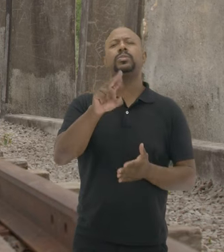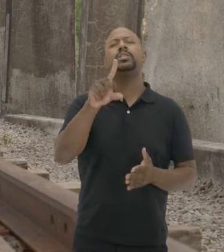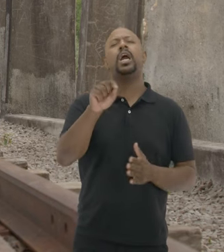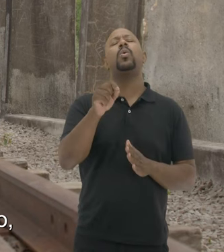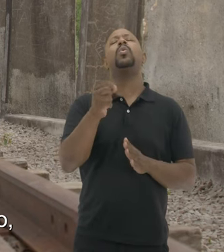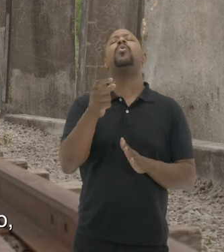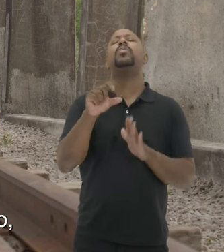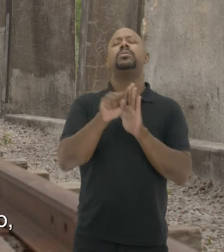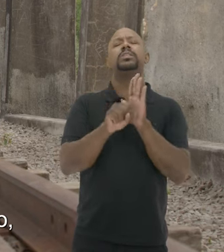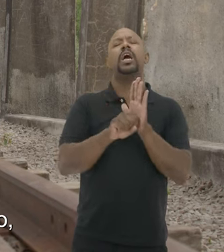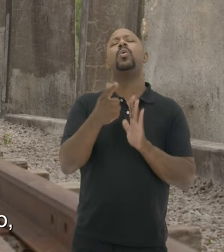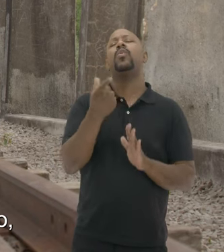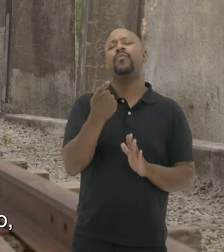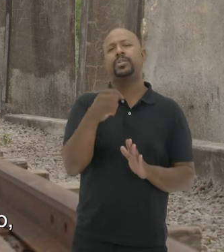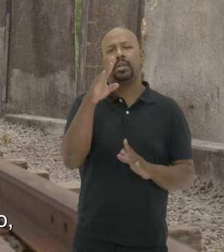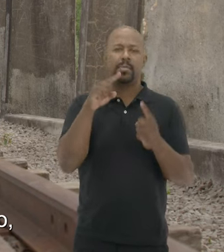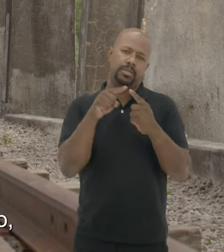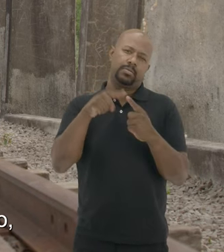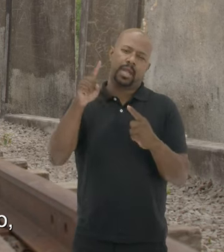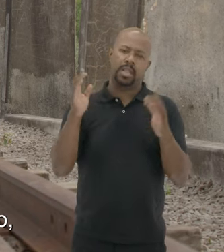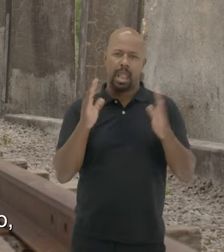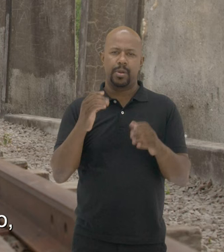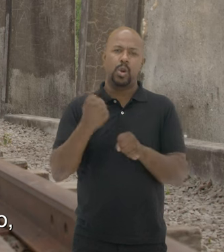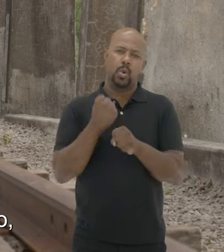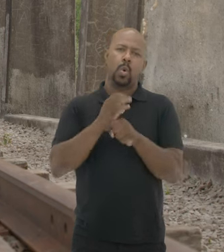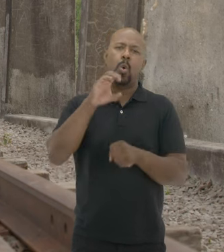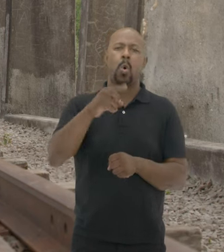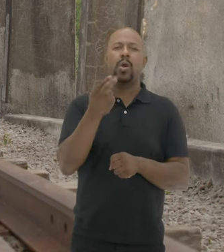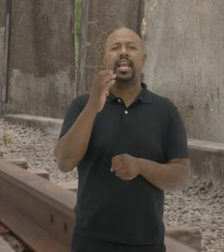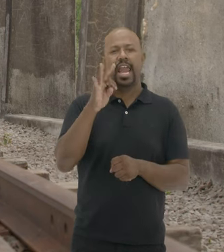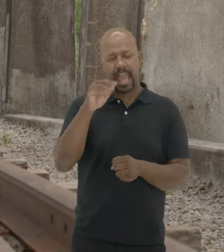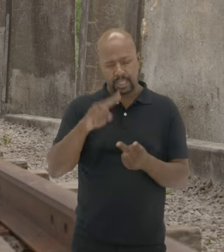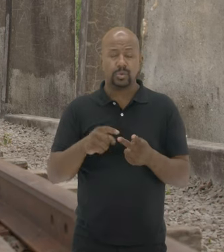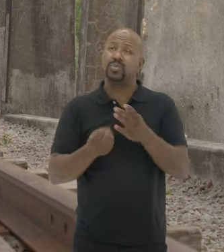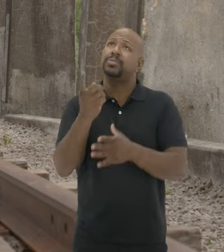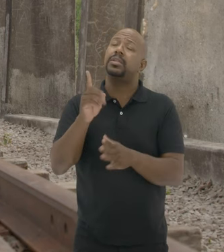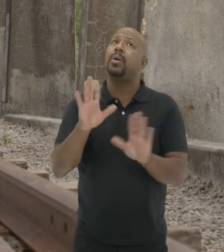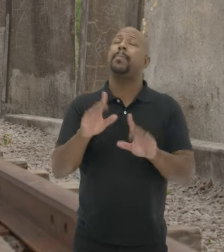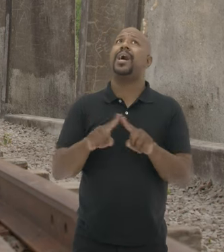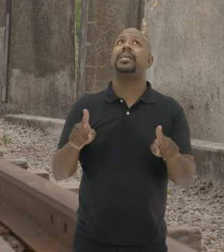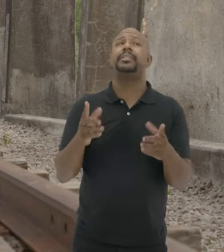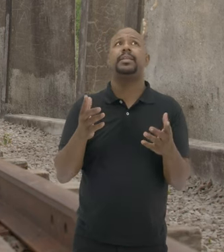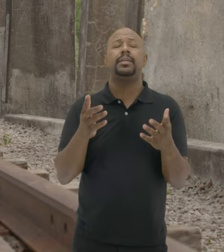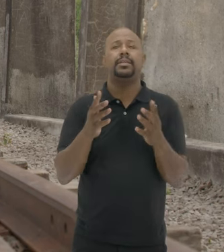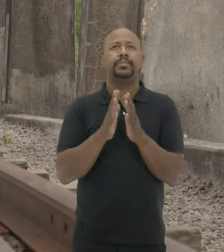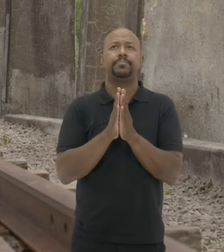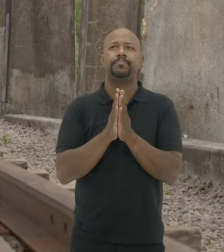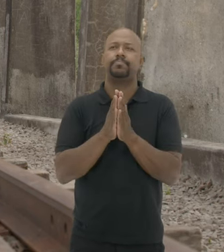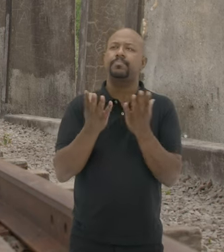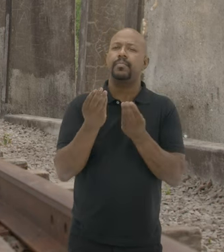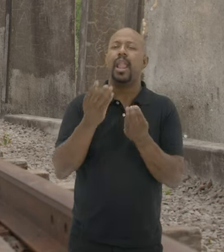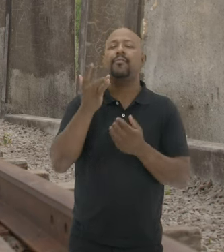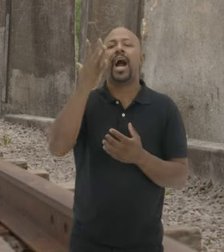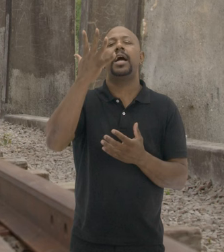20 que até tem mais a ver com a questão de época do concreto surgimento do surgimento não mas vamos dizer assim o